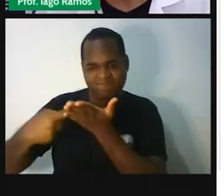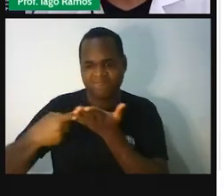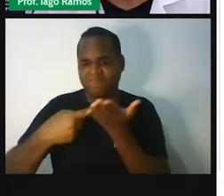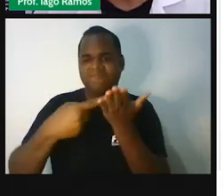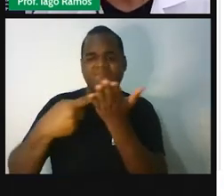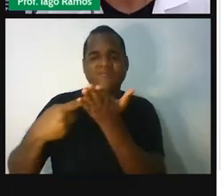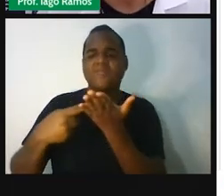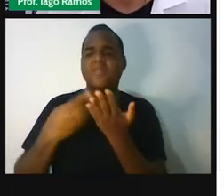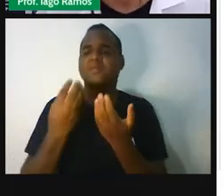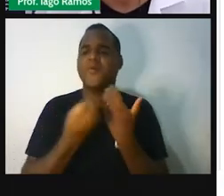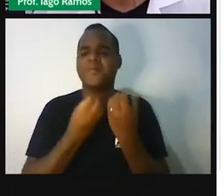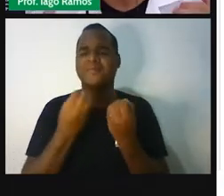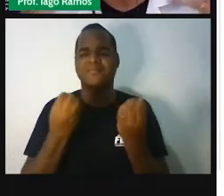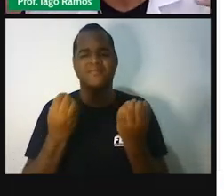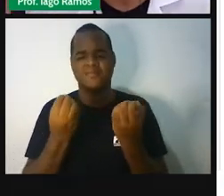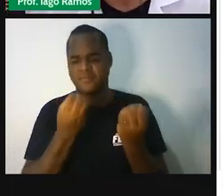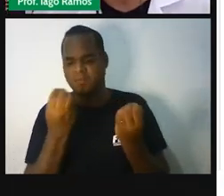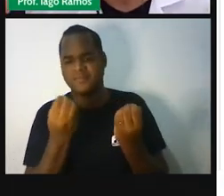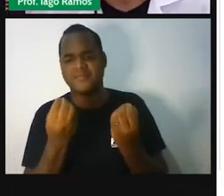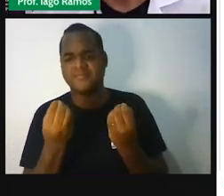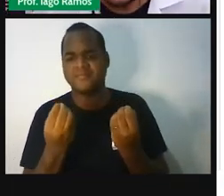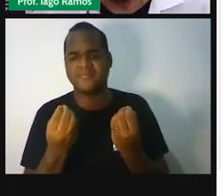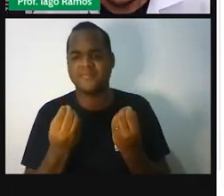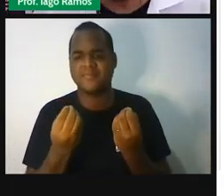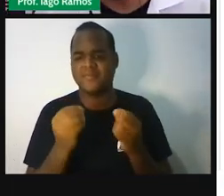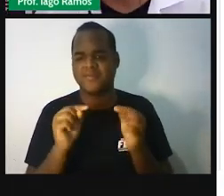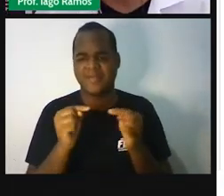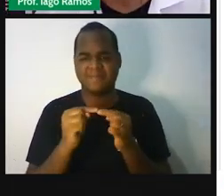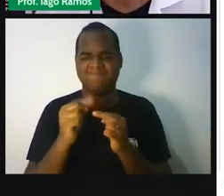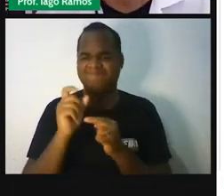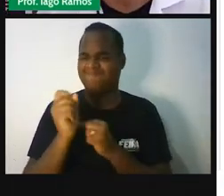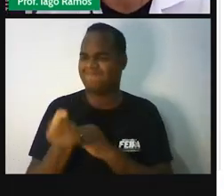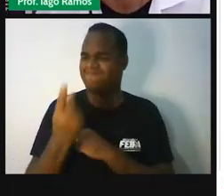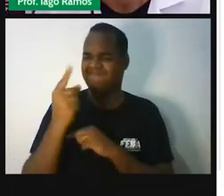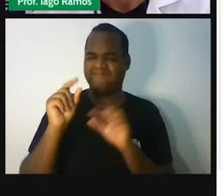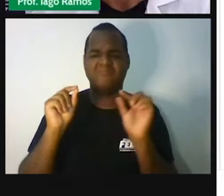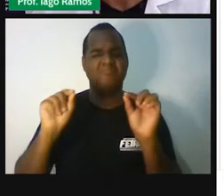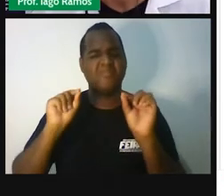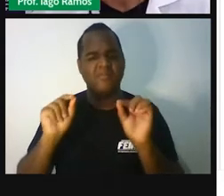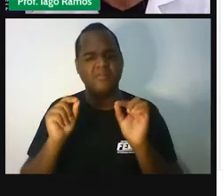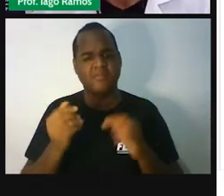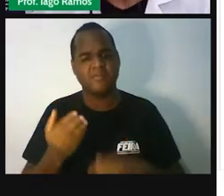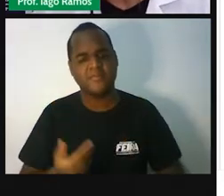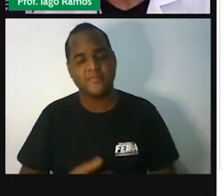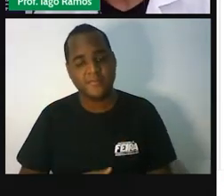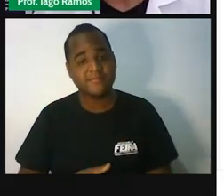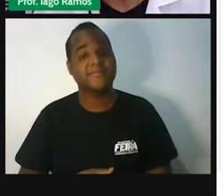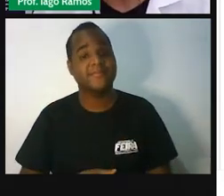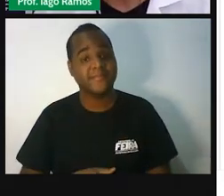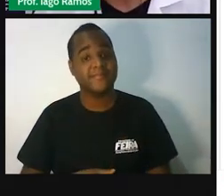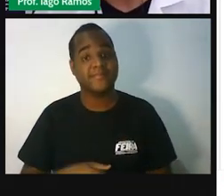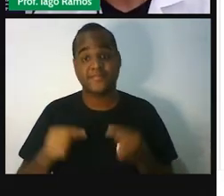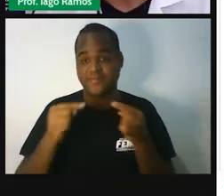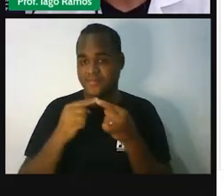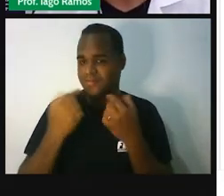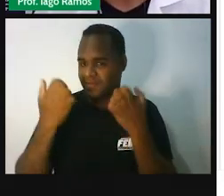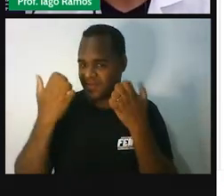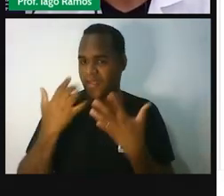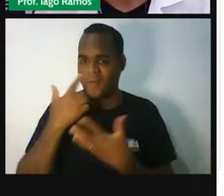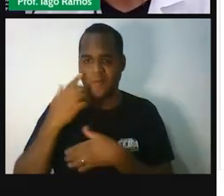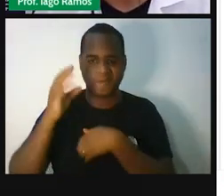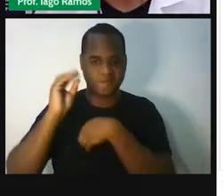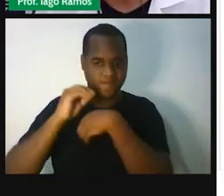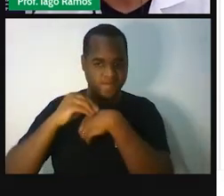Como é que faz isso, professor? Que viagem é essa? Bom, eu trouxe uma situaçãozinha para a